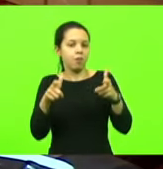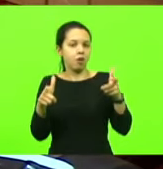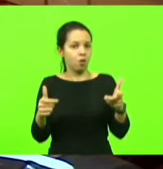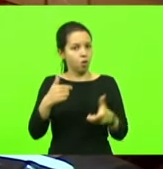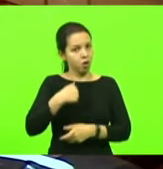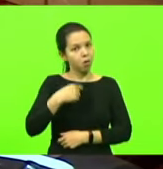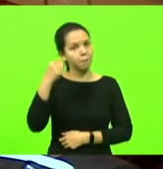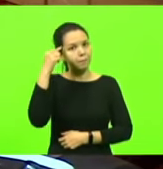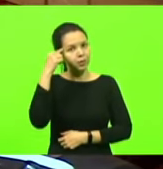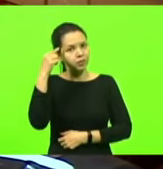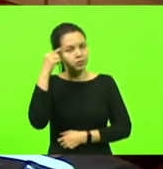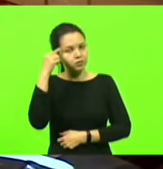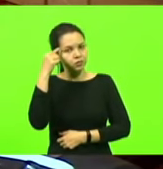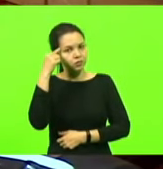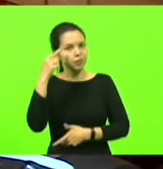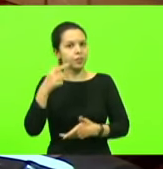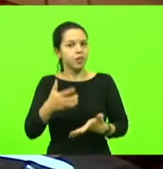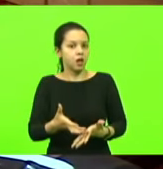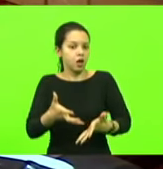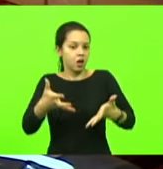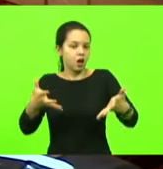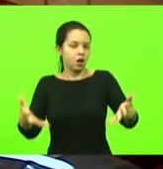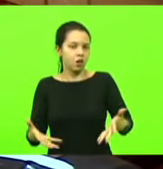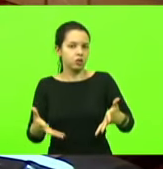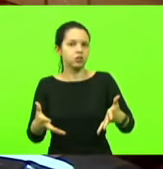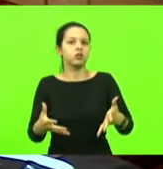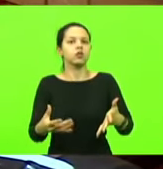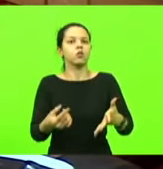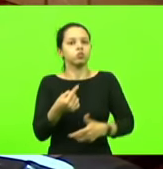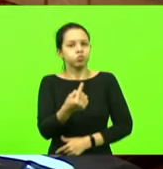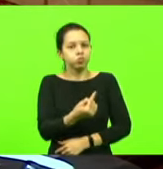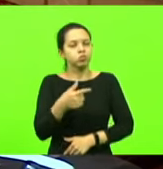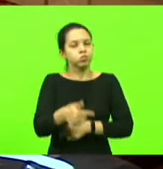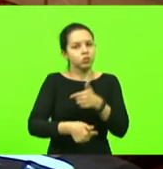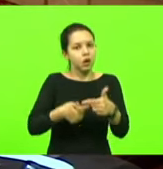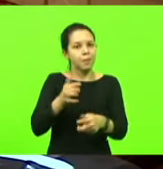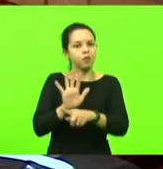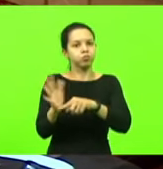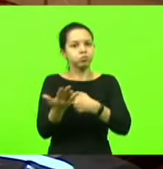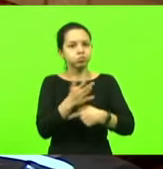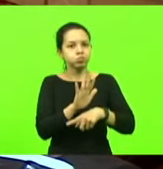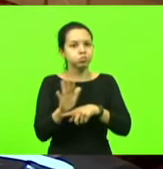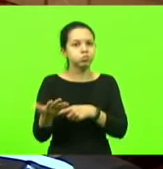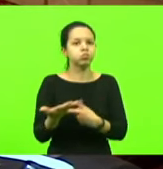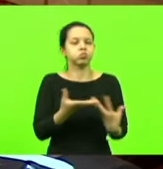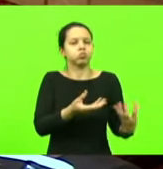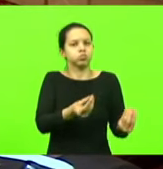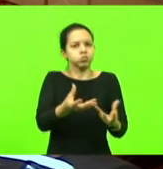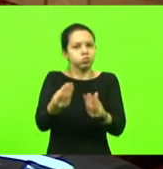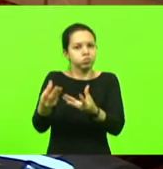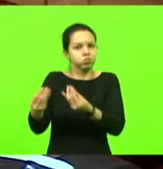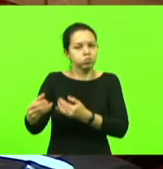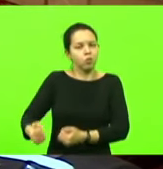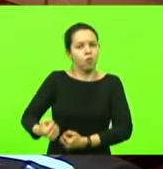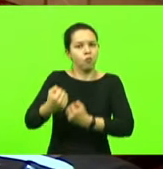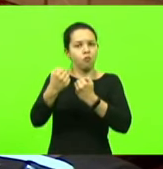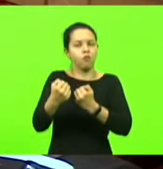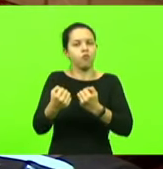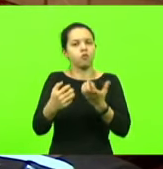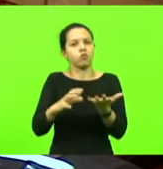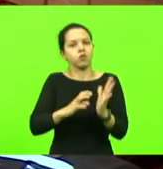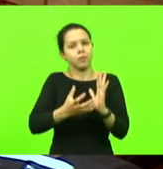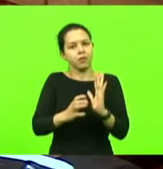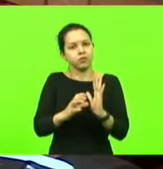vista. Pela grandeza, pela unidade, pelo trabalho cooperado e coletivo das mais diversas forças partidárias que